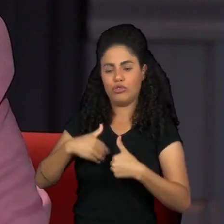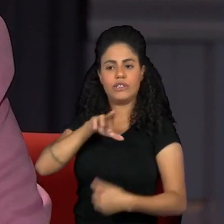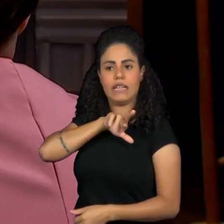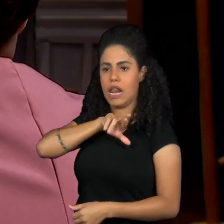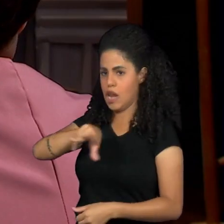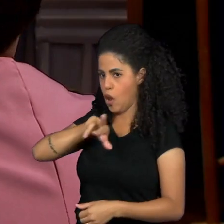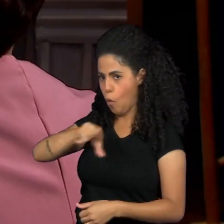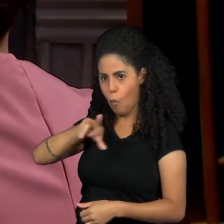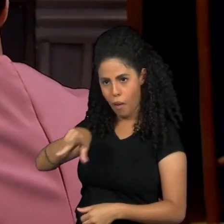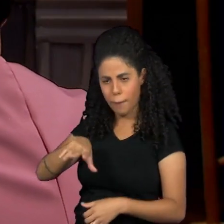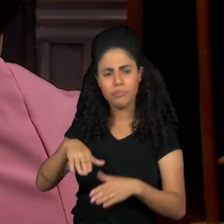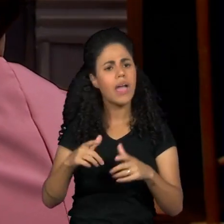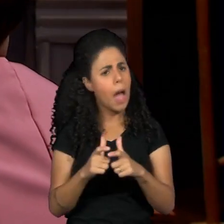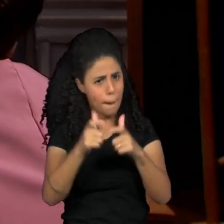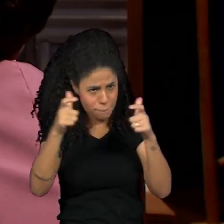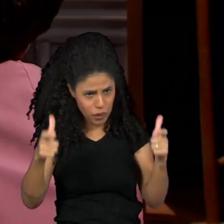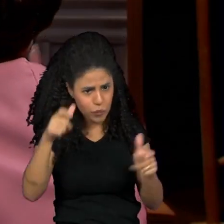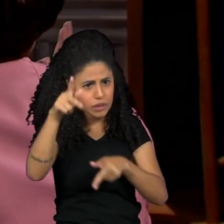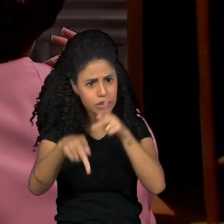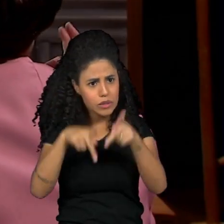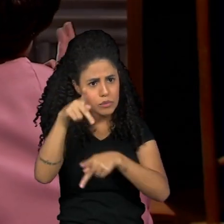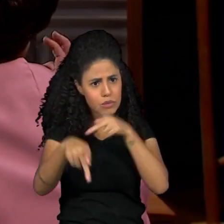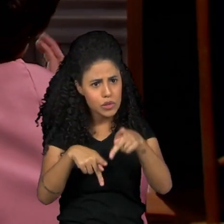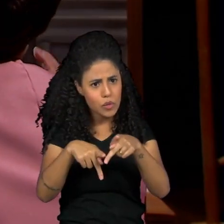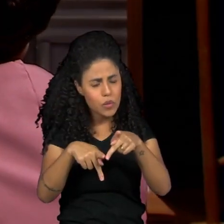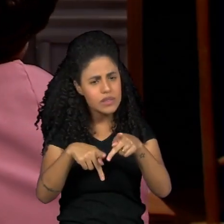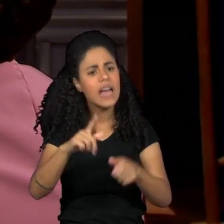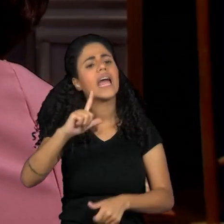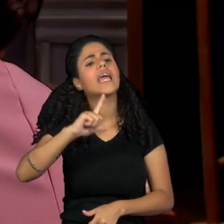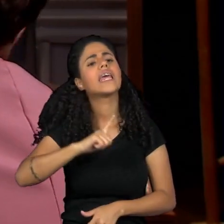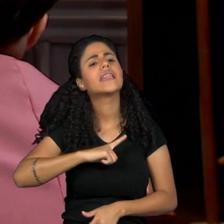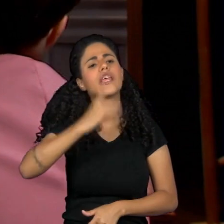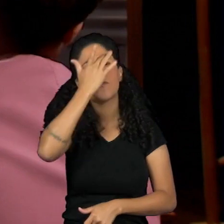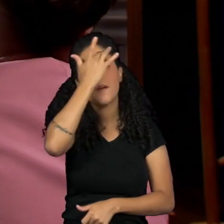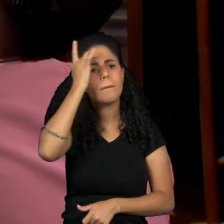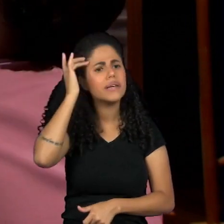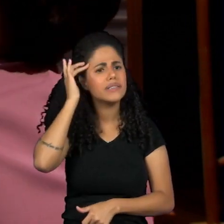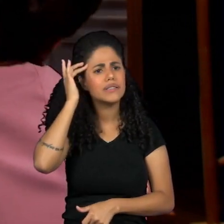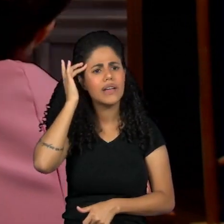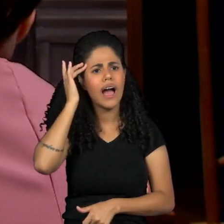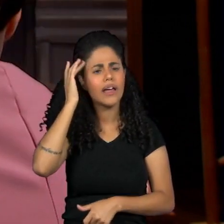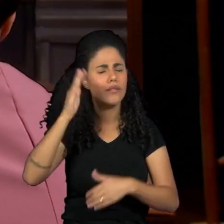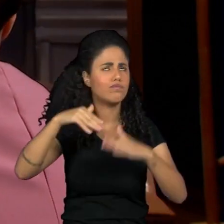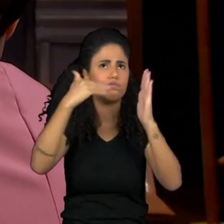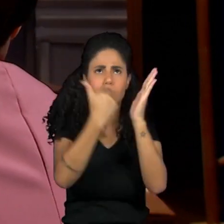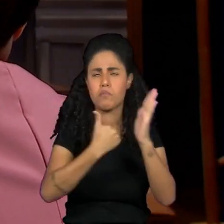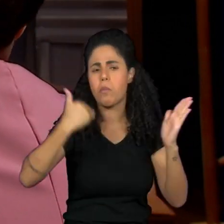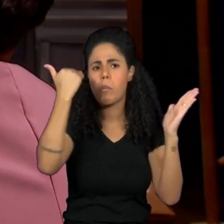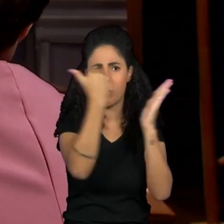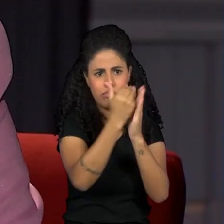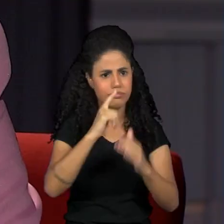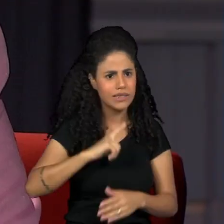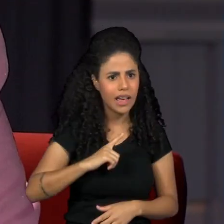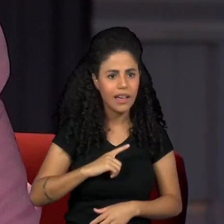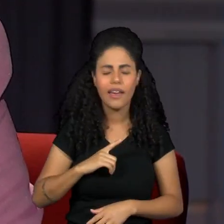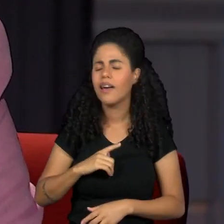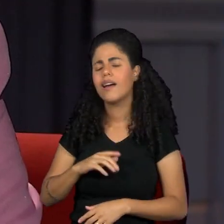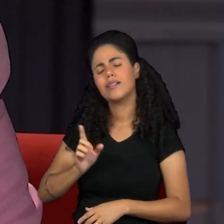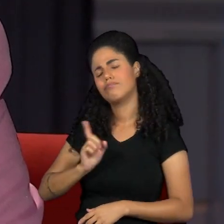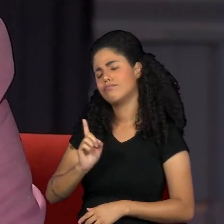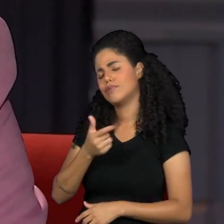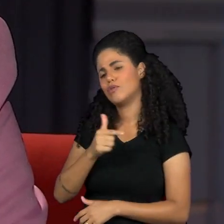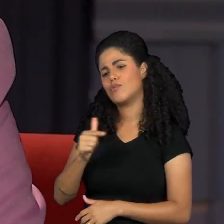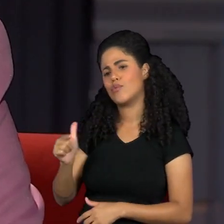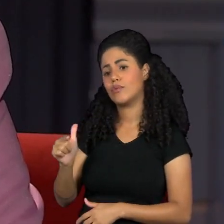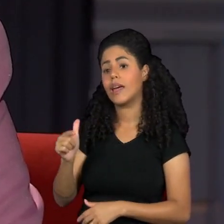Que é a maioria das pessoas. É, a maioria das pessoas. E será que existe alguém normal? Que assim é absolutamente... Então, não, né? Não, porque